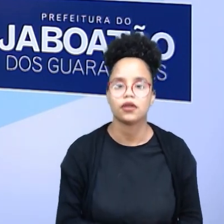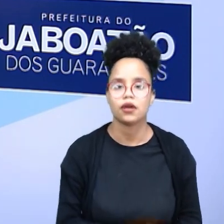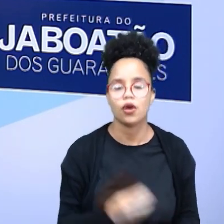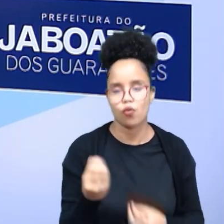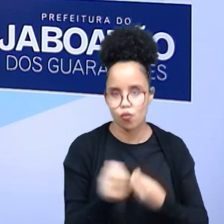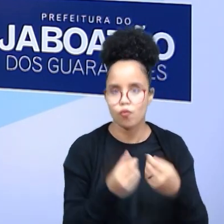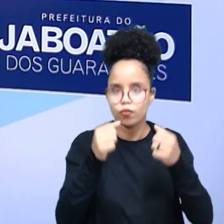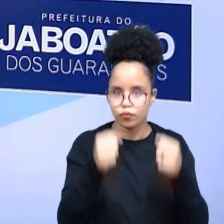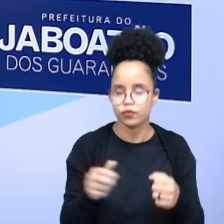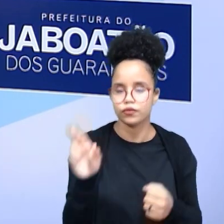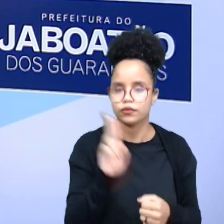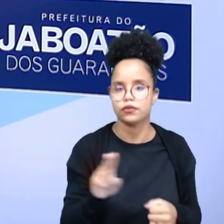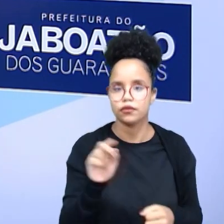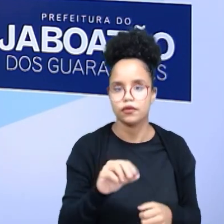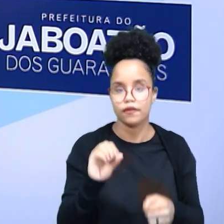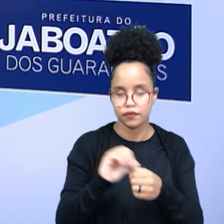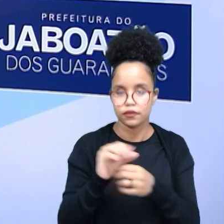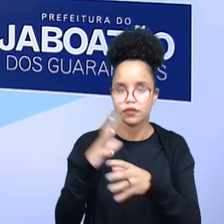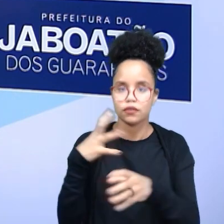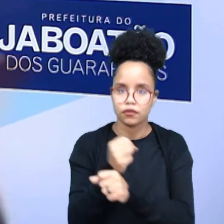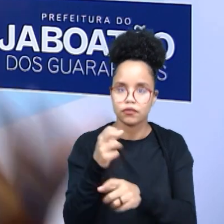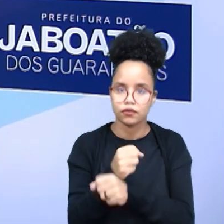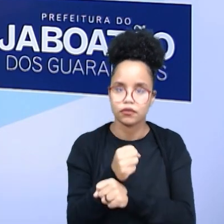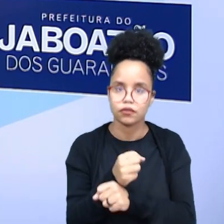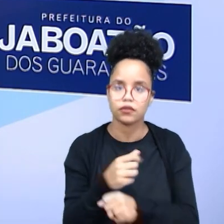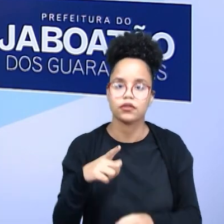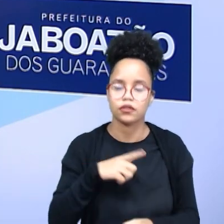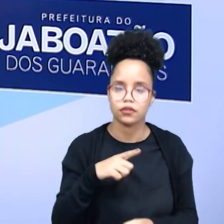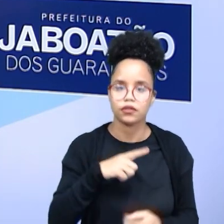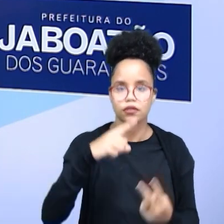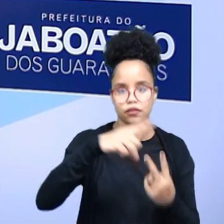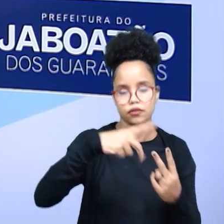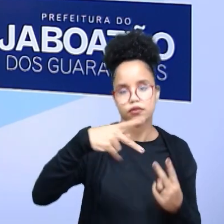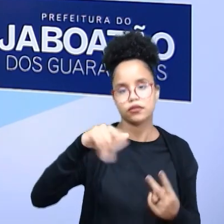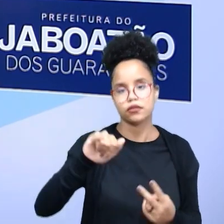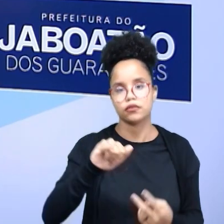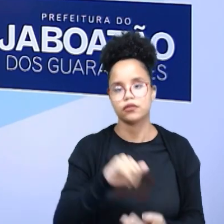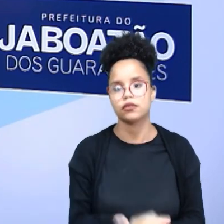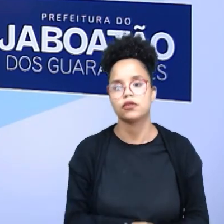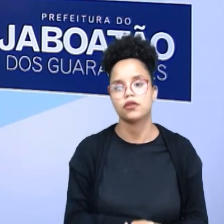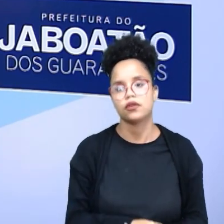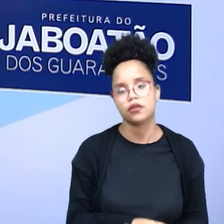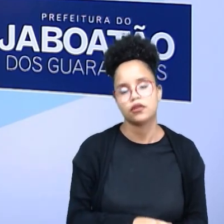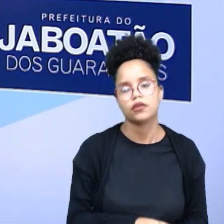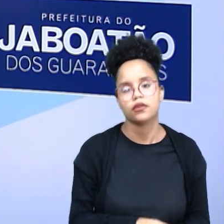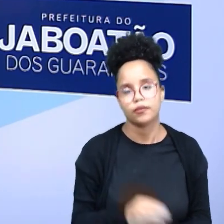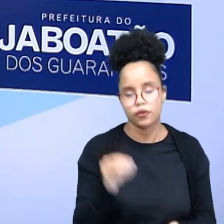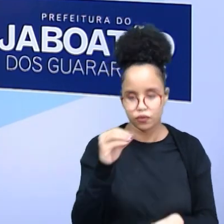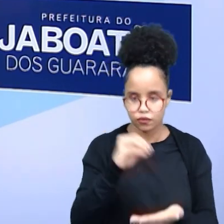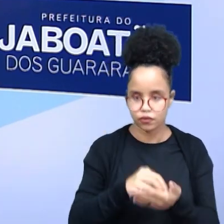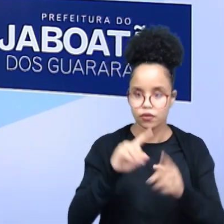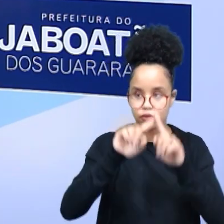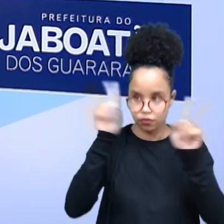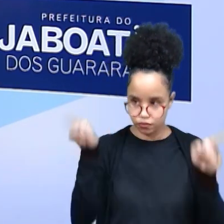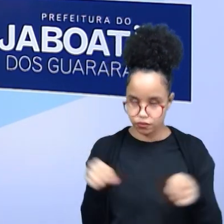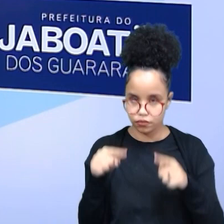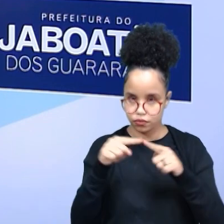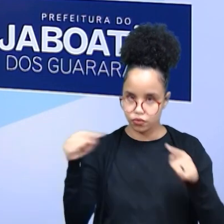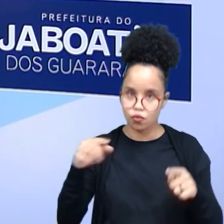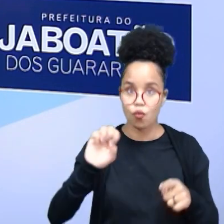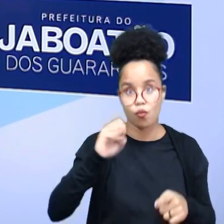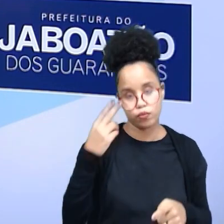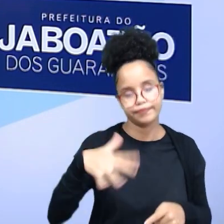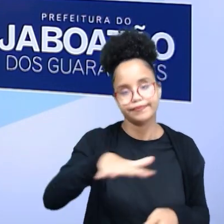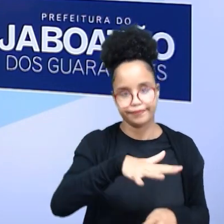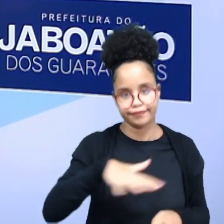usa para fazer o cálculo é que envolve o número Pita site que vai ser normalmente a para calcular o perímetro ou a área